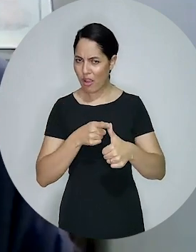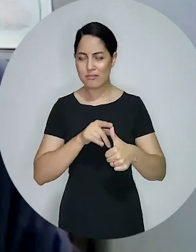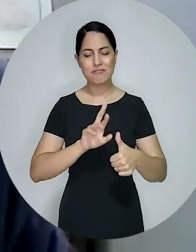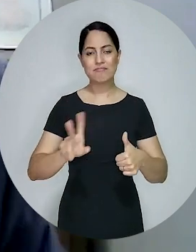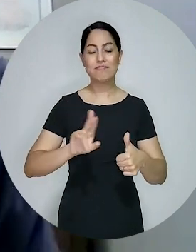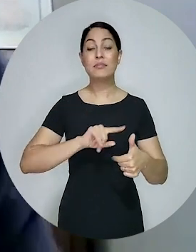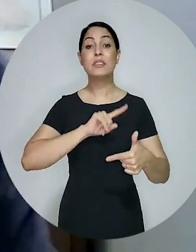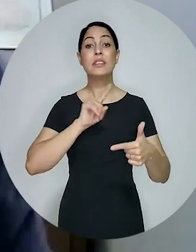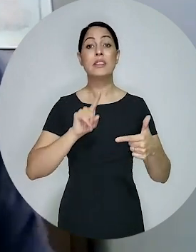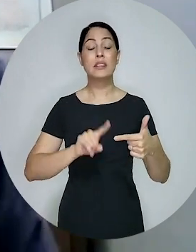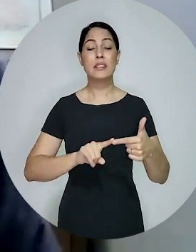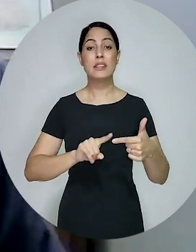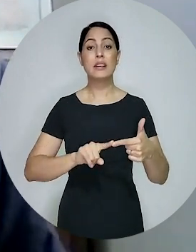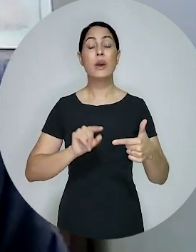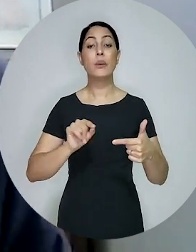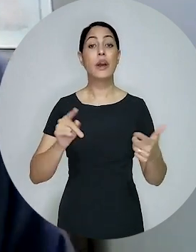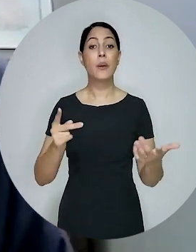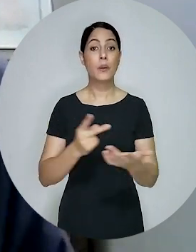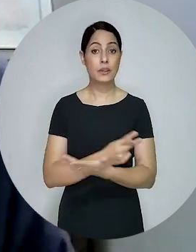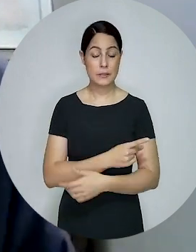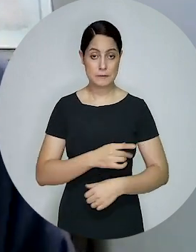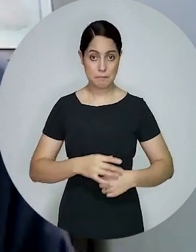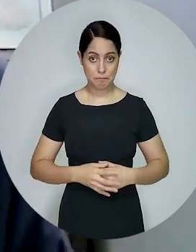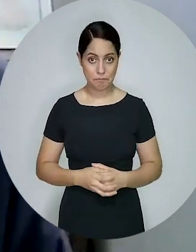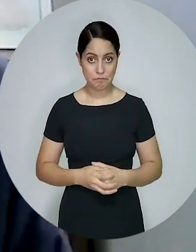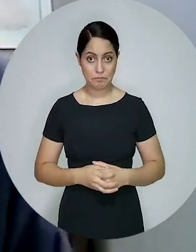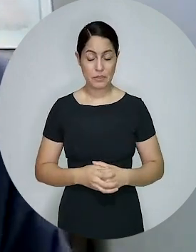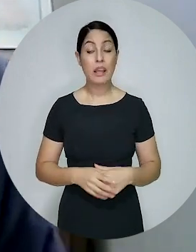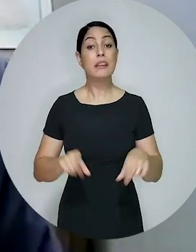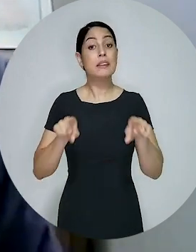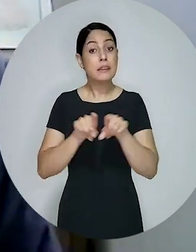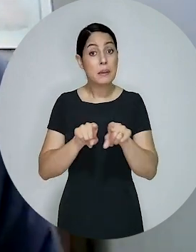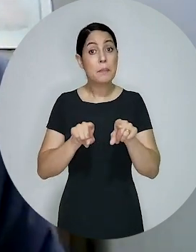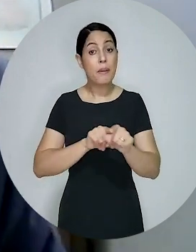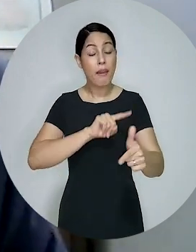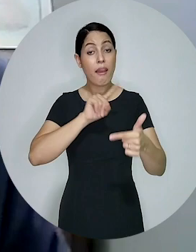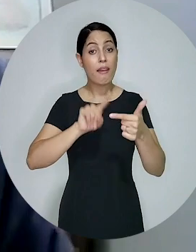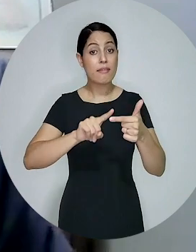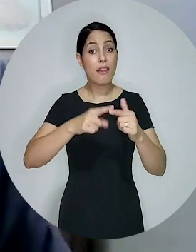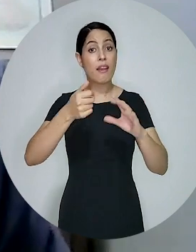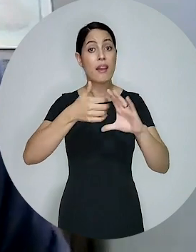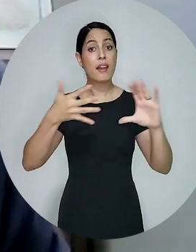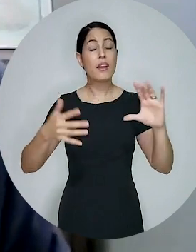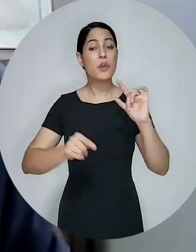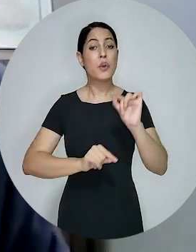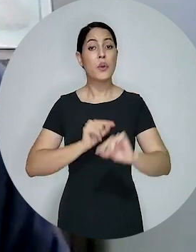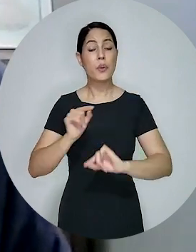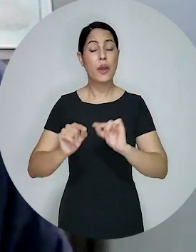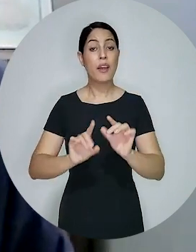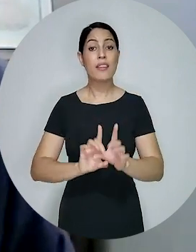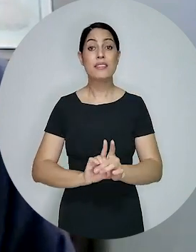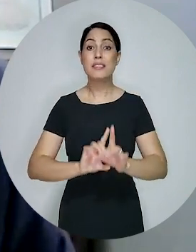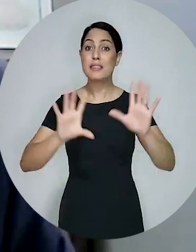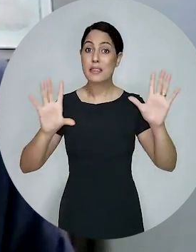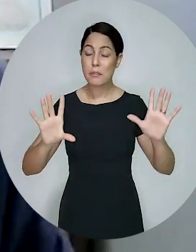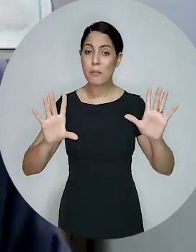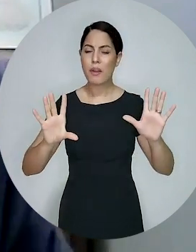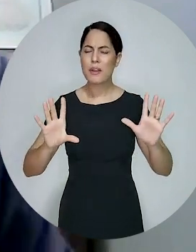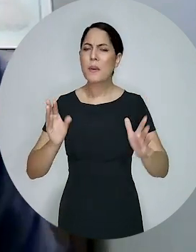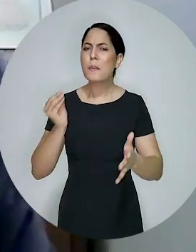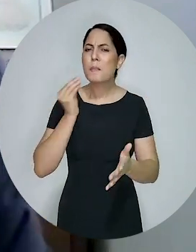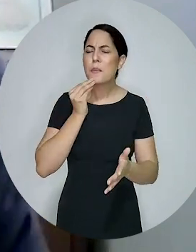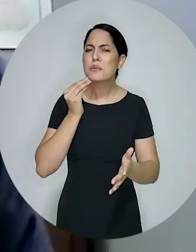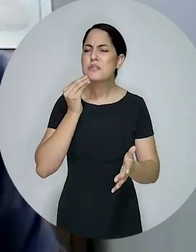característica. Na realidade, a democracia também é caracterizada